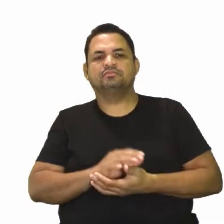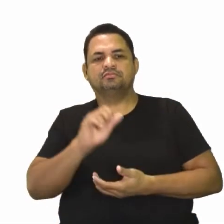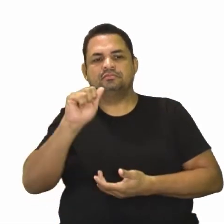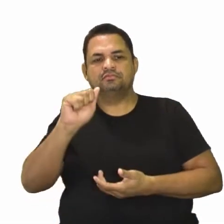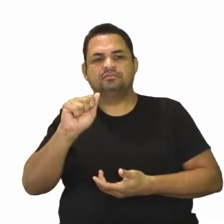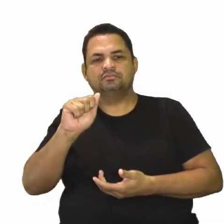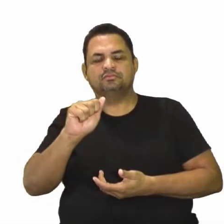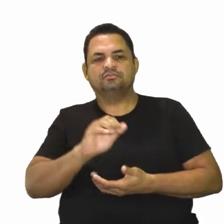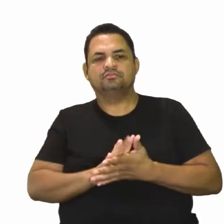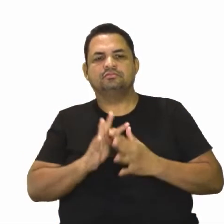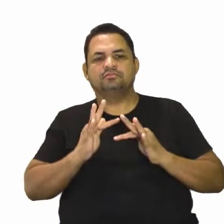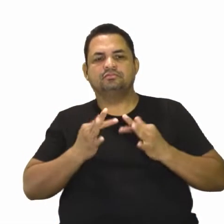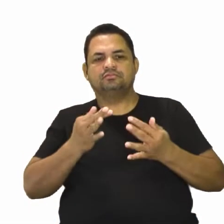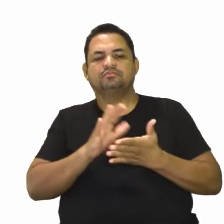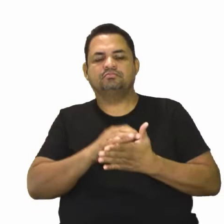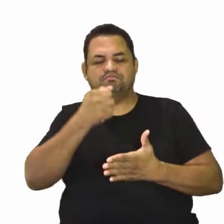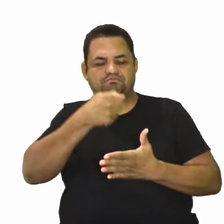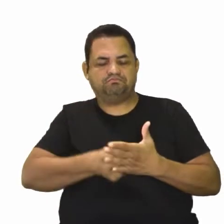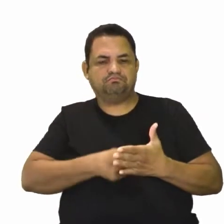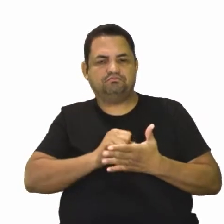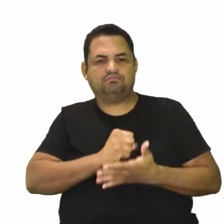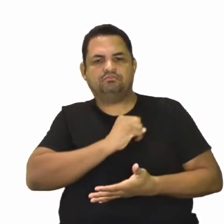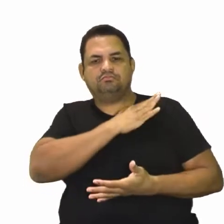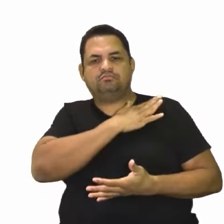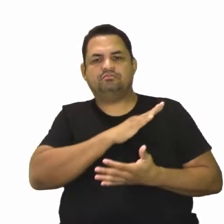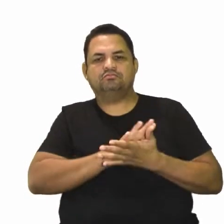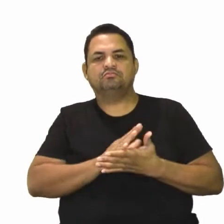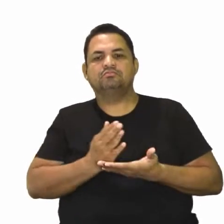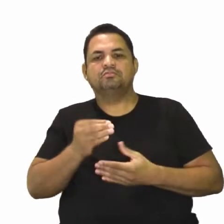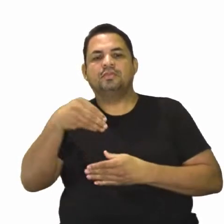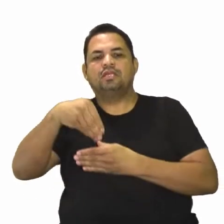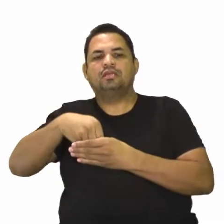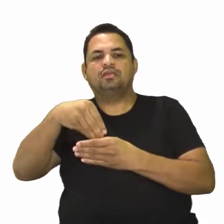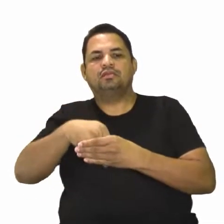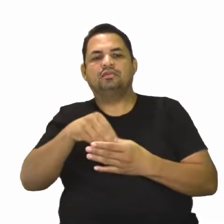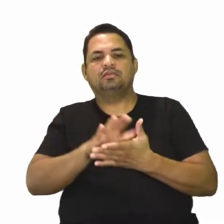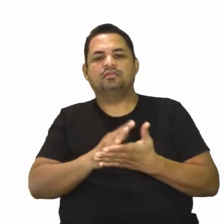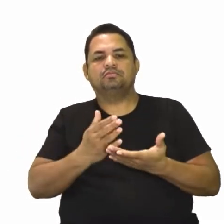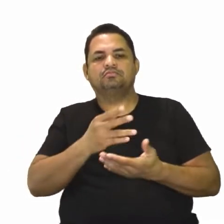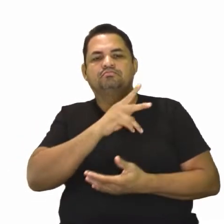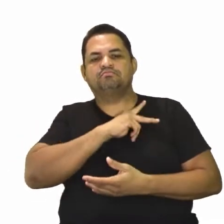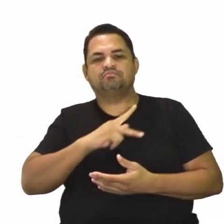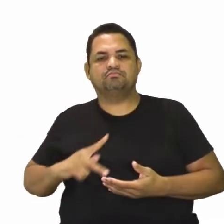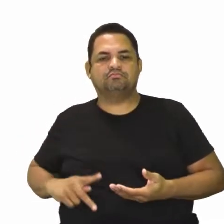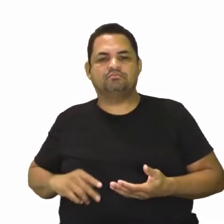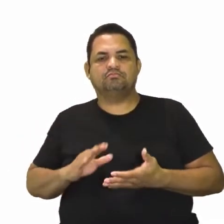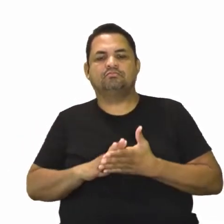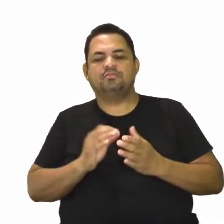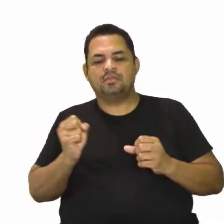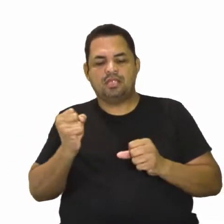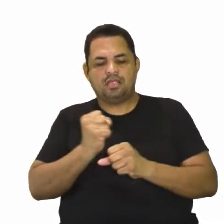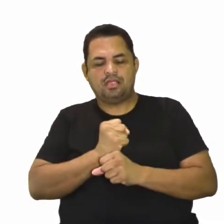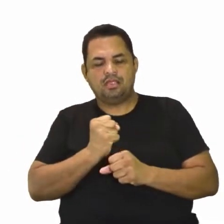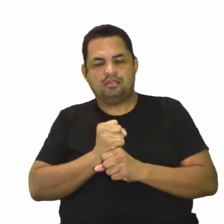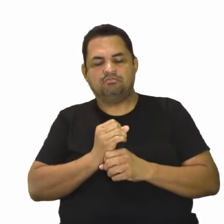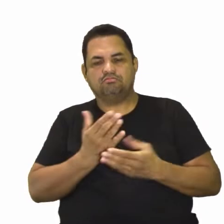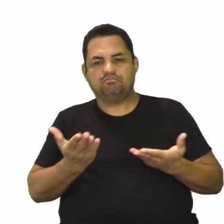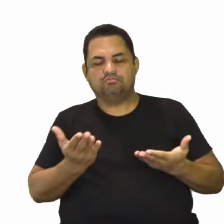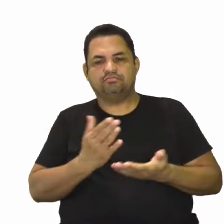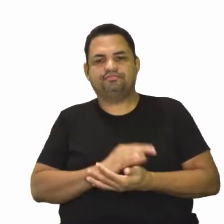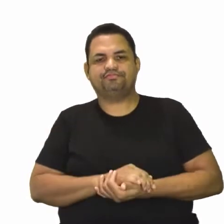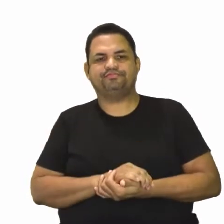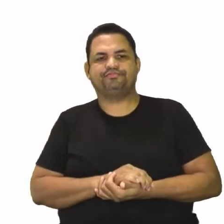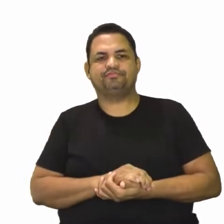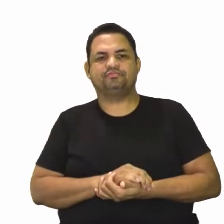A, o fim da ditadura militar por meio de eleições para presidente da República ainda naquele